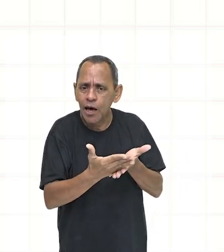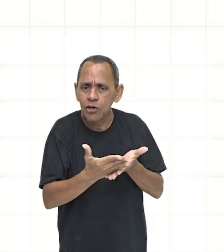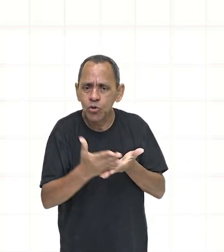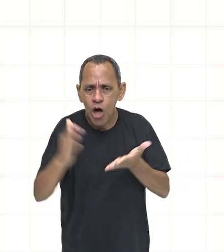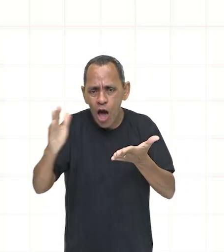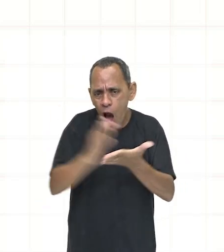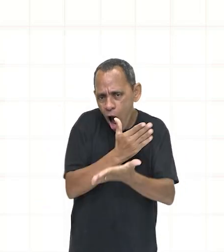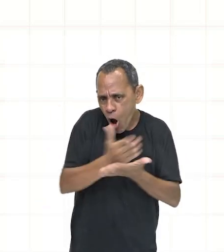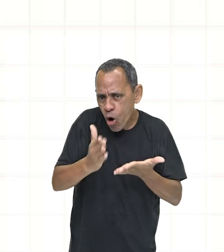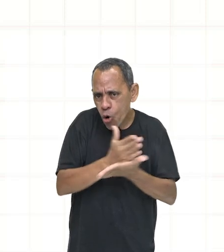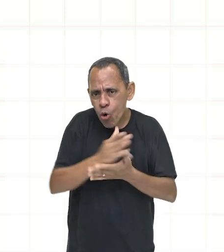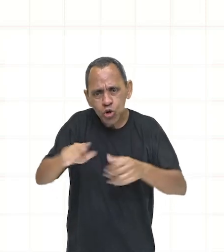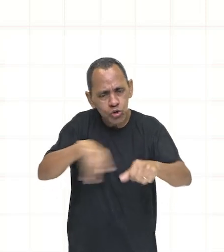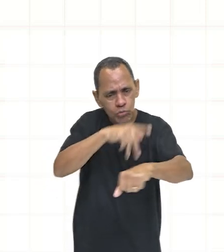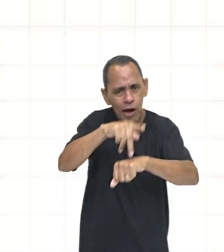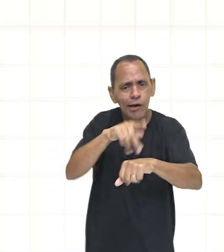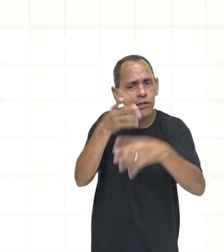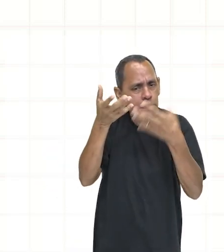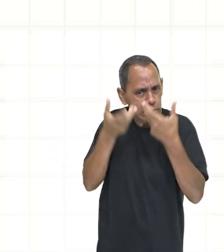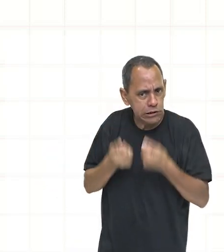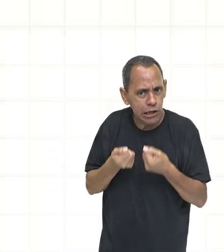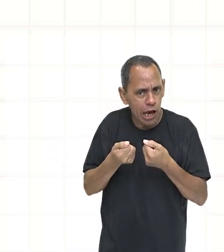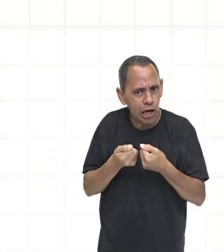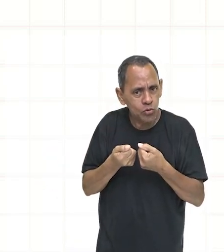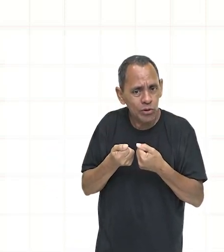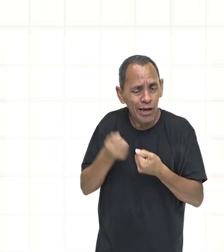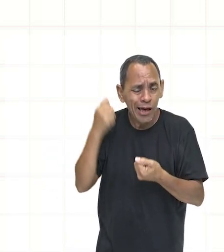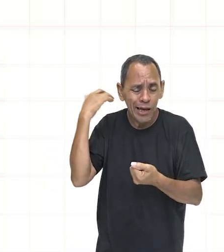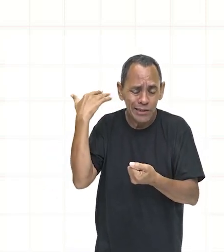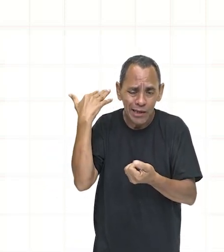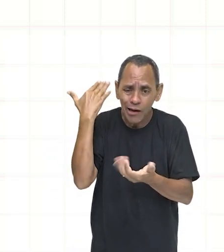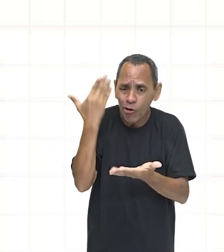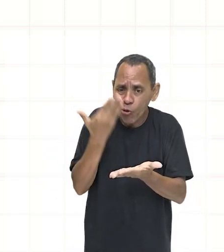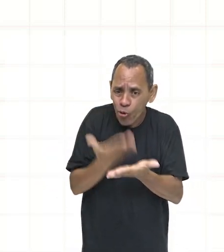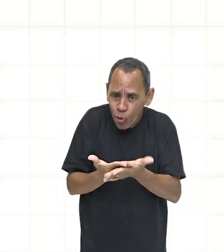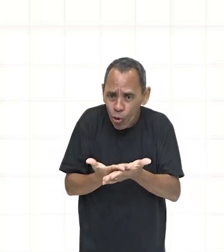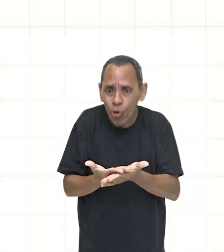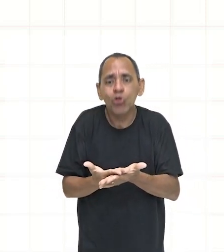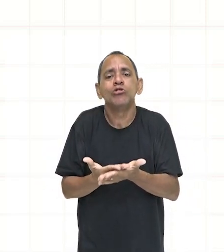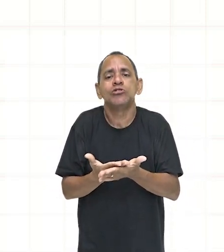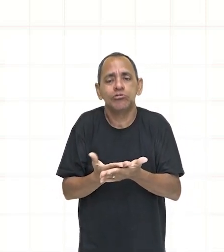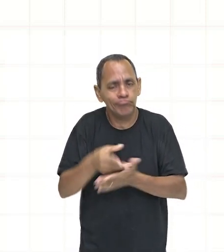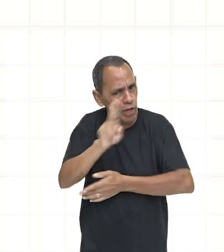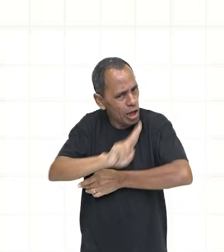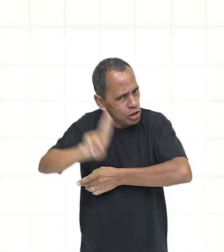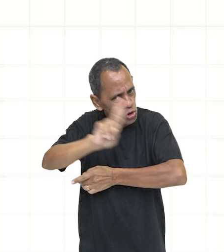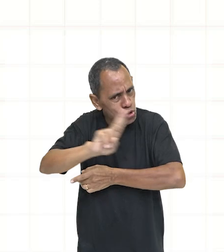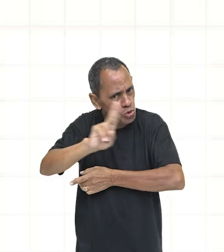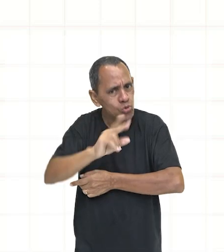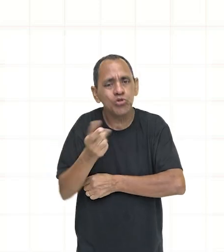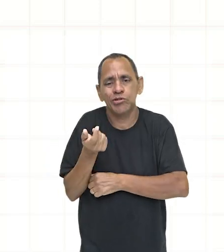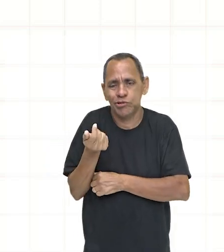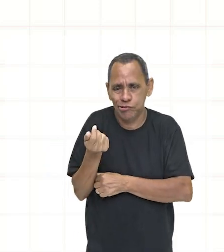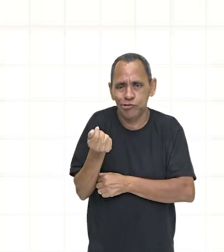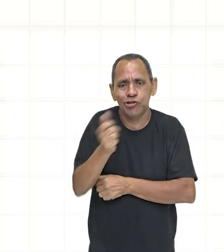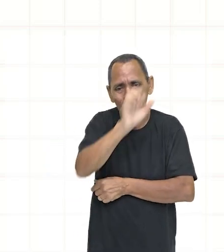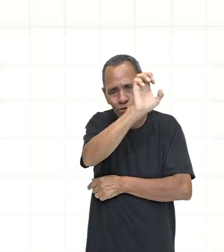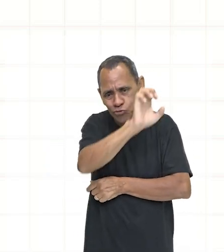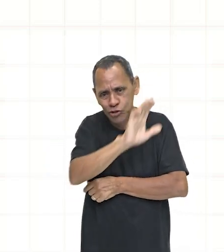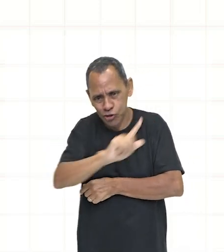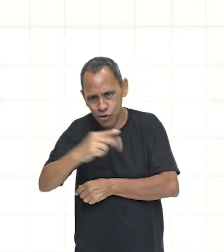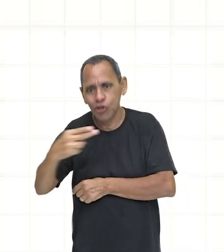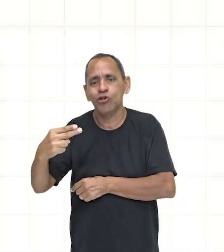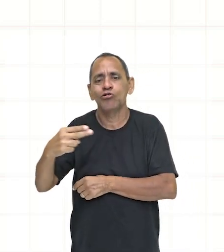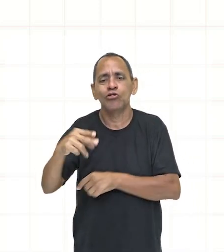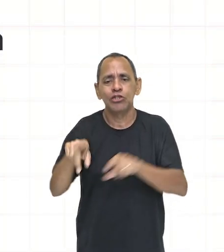eles utilizam, vendo essa necessidade de uma melhor comunicação econômica, ok? Agora, o euro